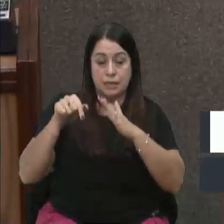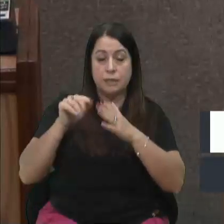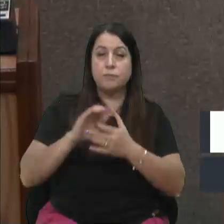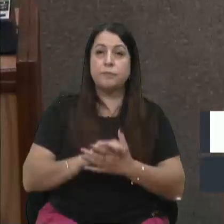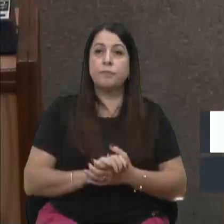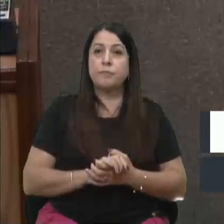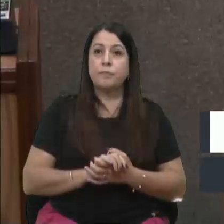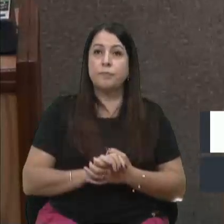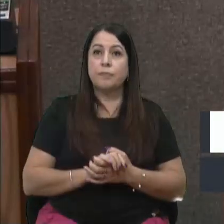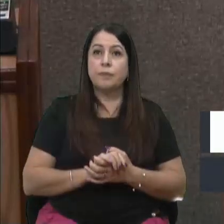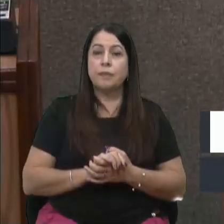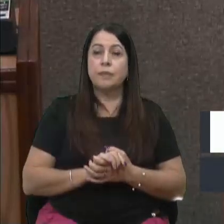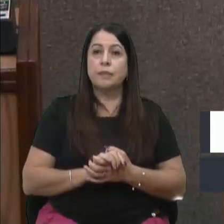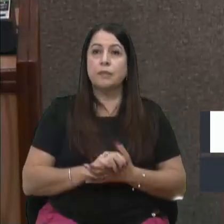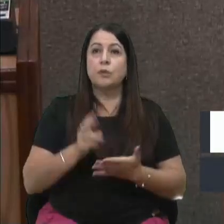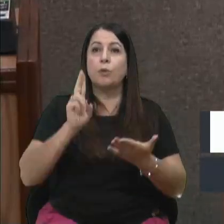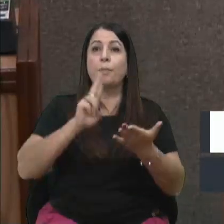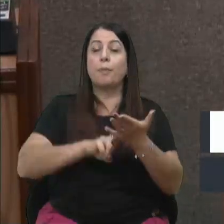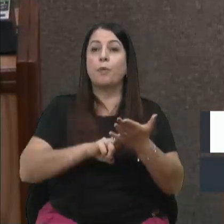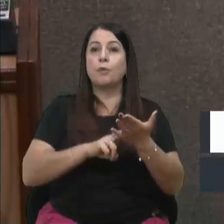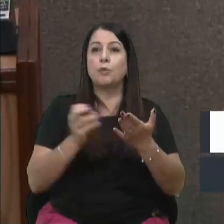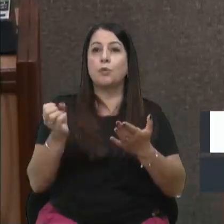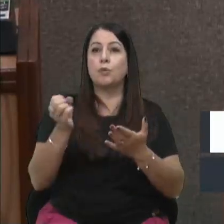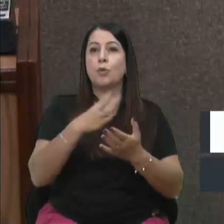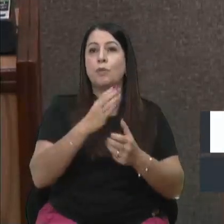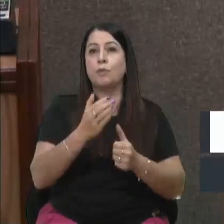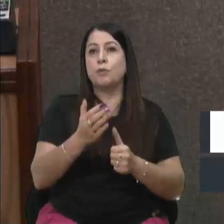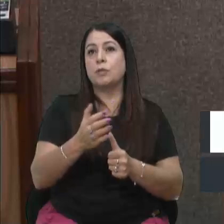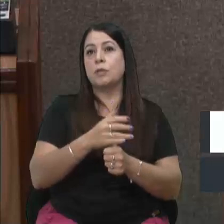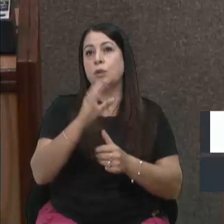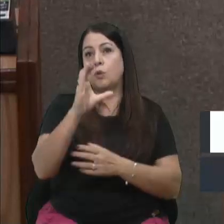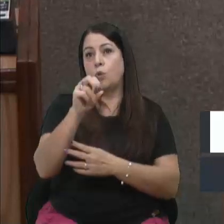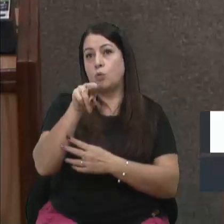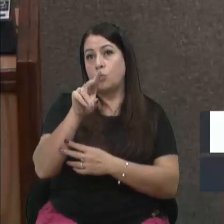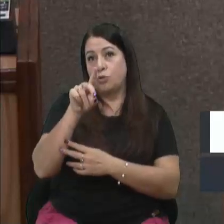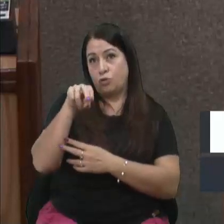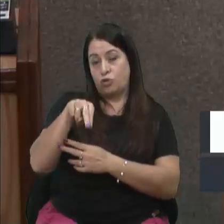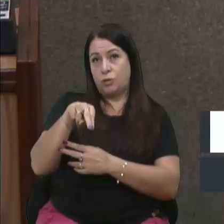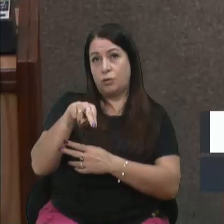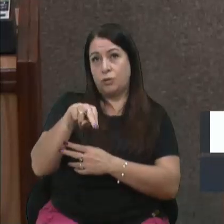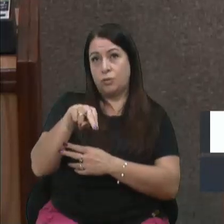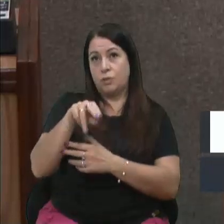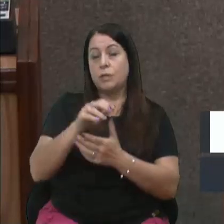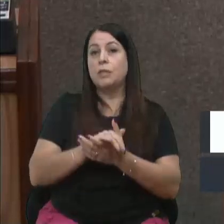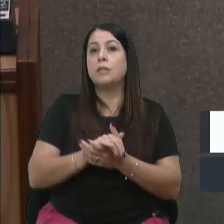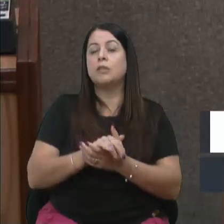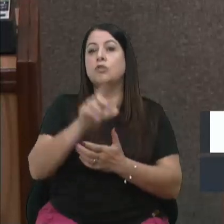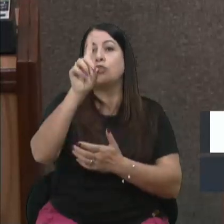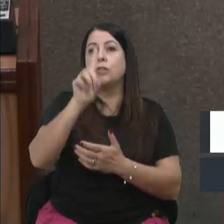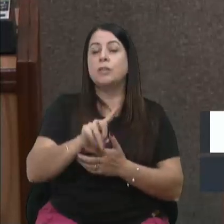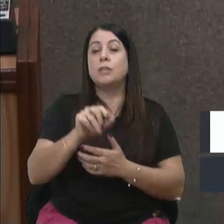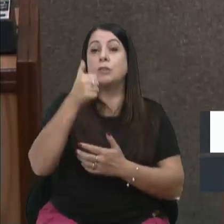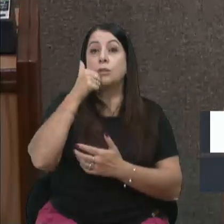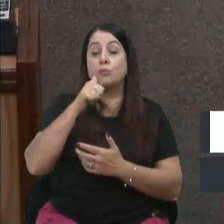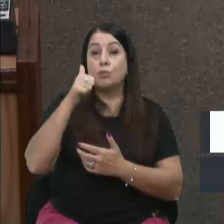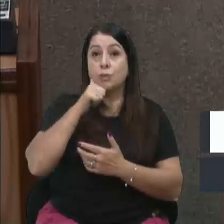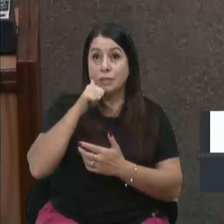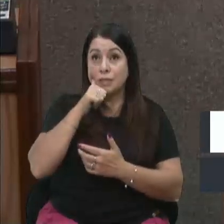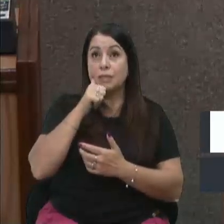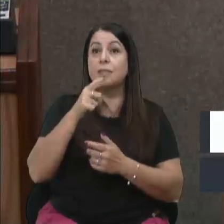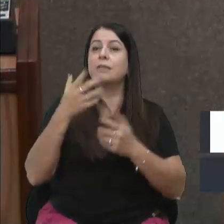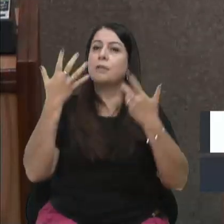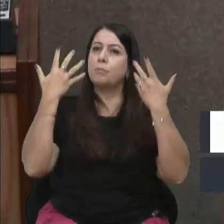legislativa na posse das novas conselheiras do CONDIM, que é o Conselho Municipal dos Direitos das Mulheres. Eu